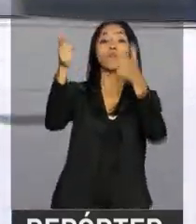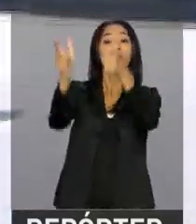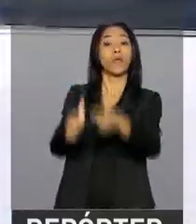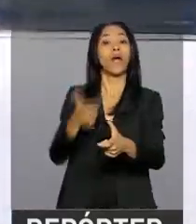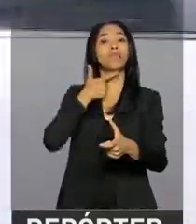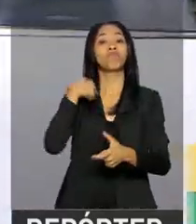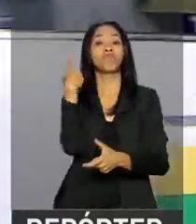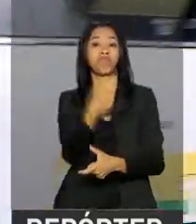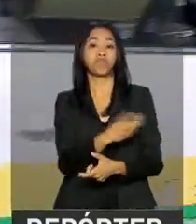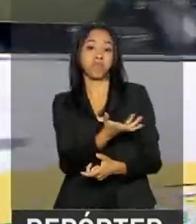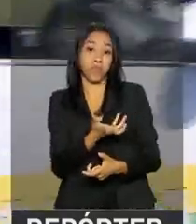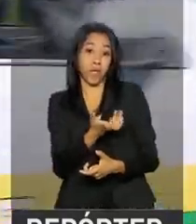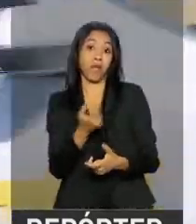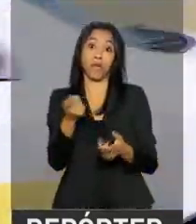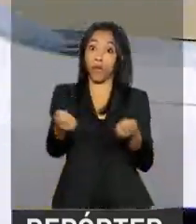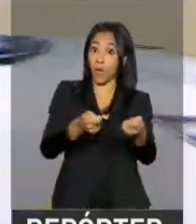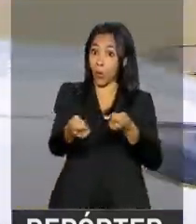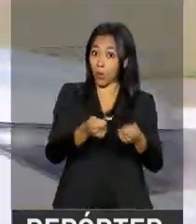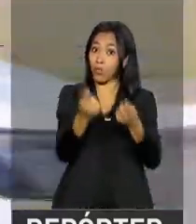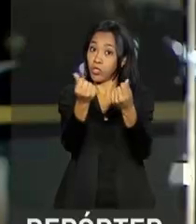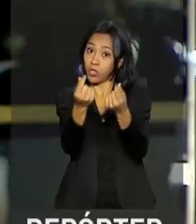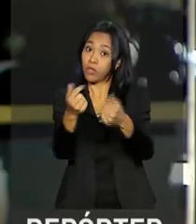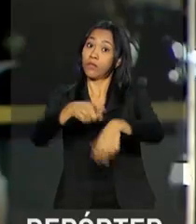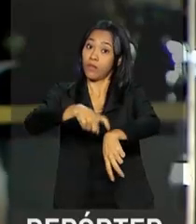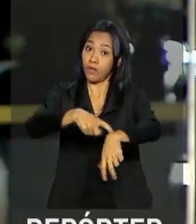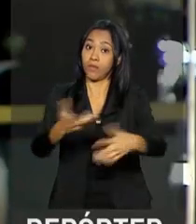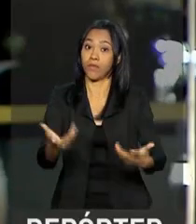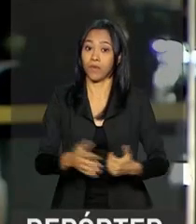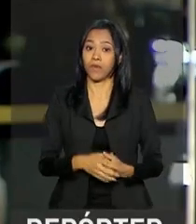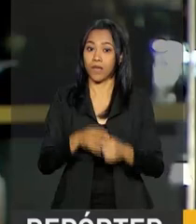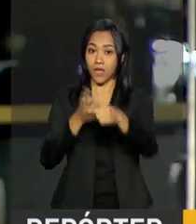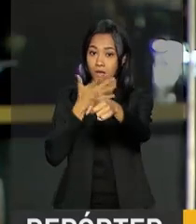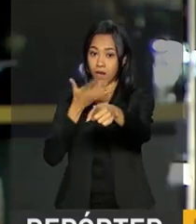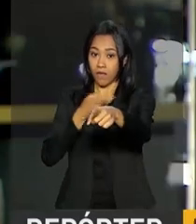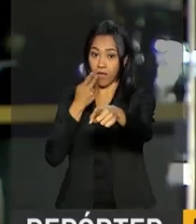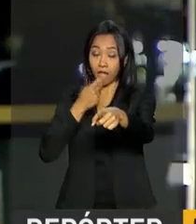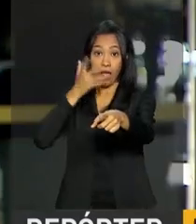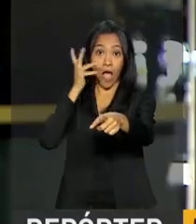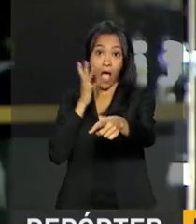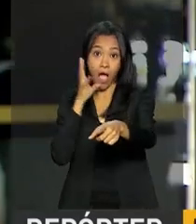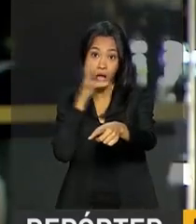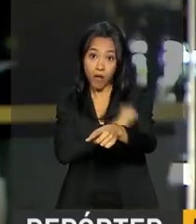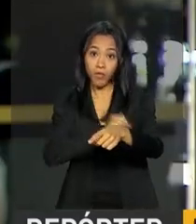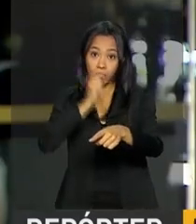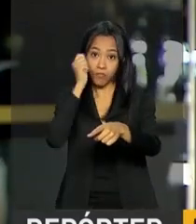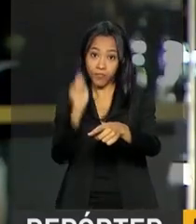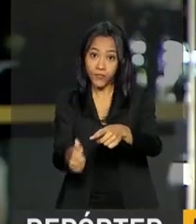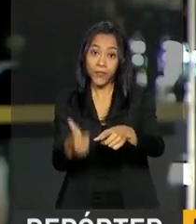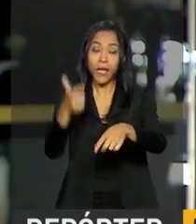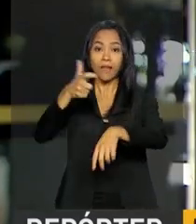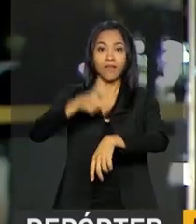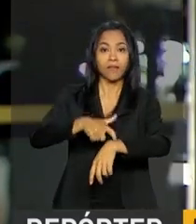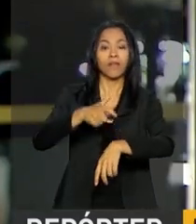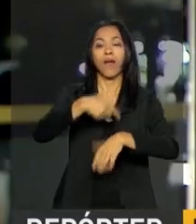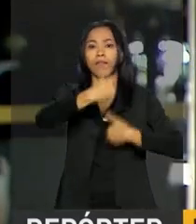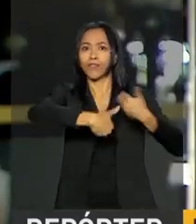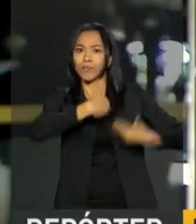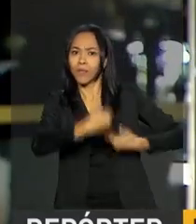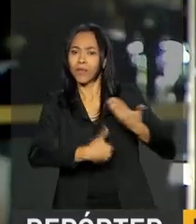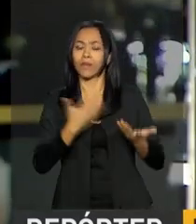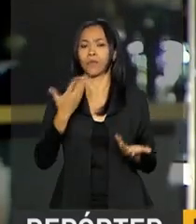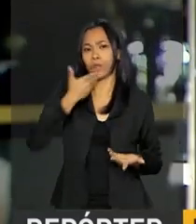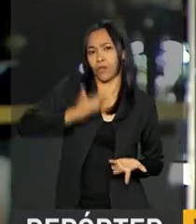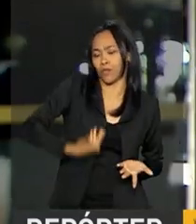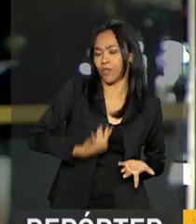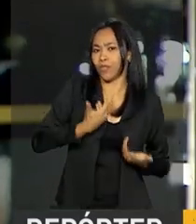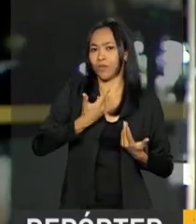desejado. Uma economia de dinheiro e tempo. Muito mais rápido, tanto tempo de atendimento é melhor, quanto mesmo requisição de serviço.